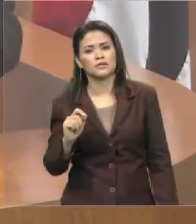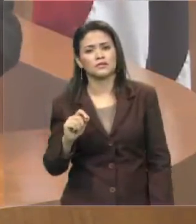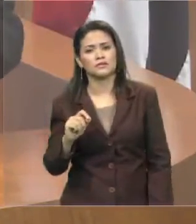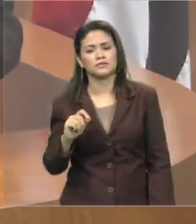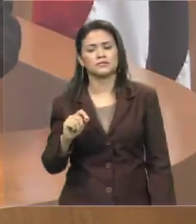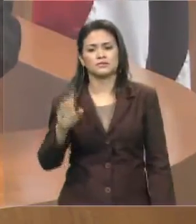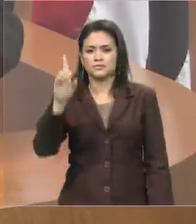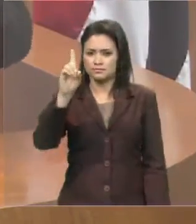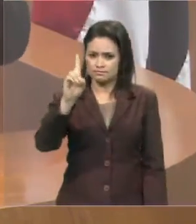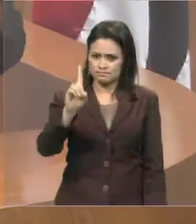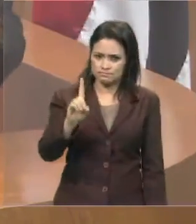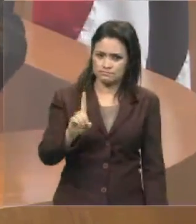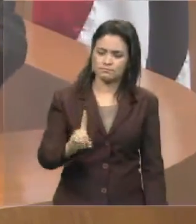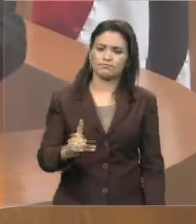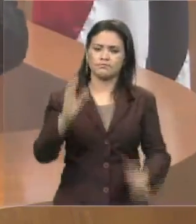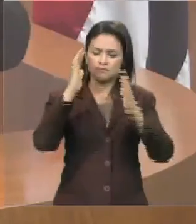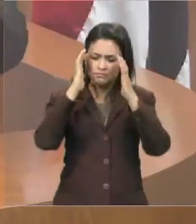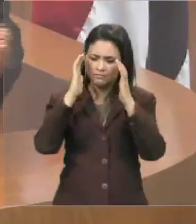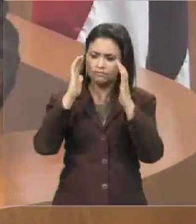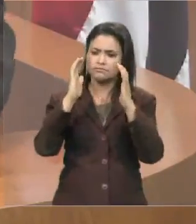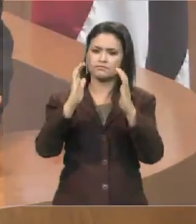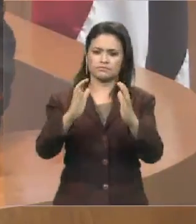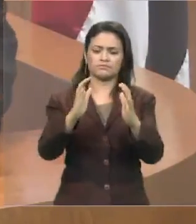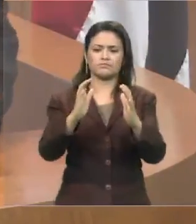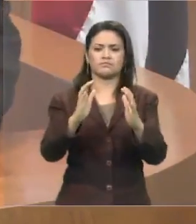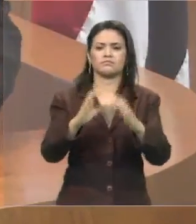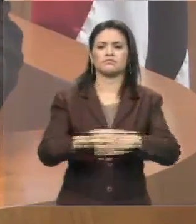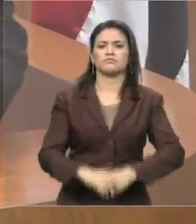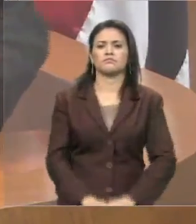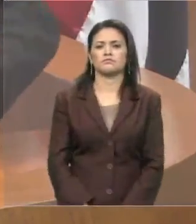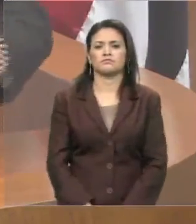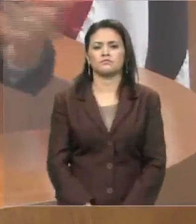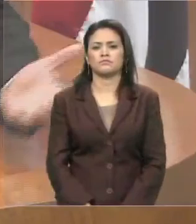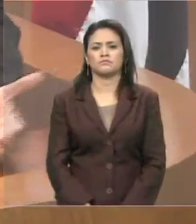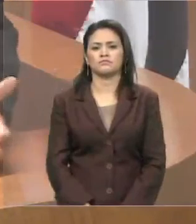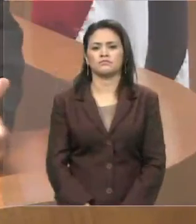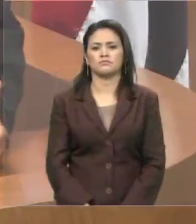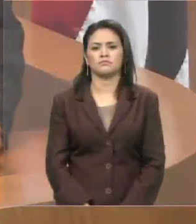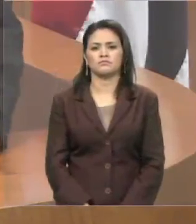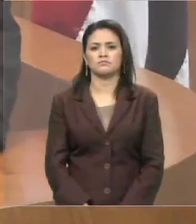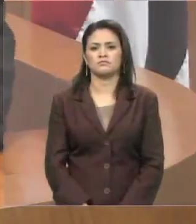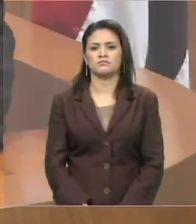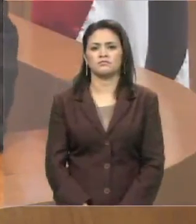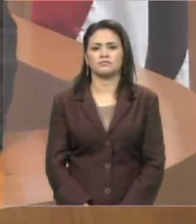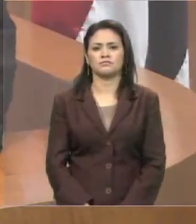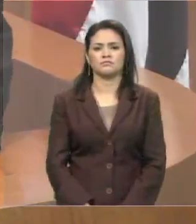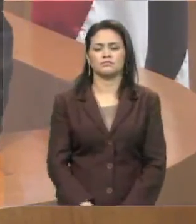o direito ao respeito, à dignidade. Não está pedindo nada demais. E